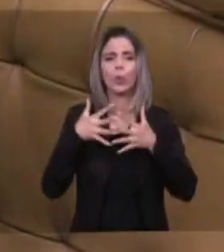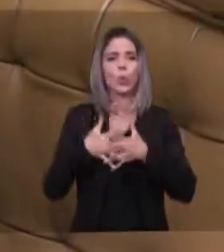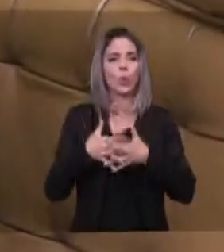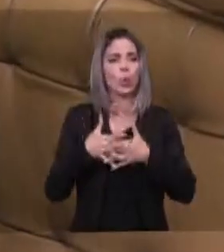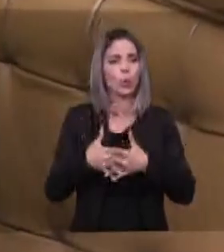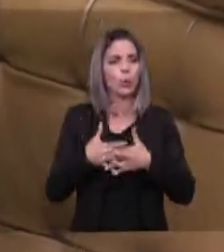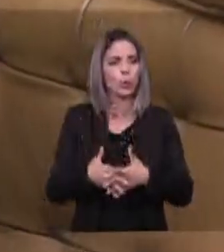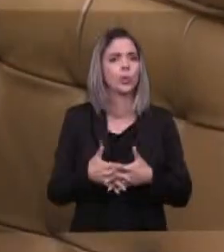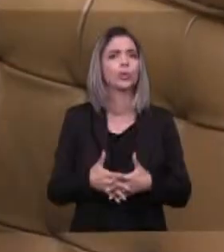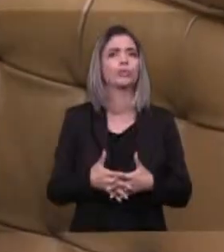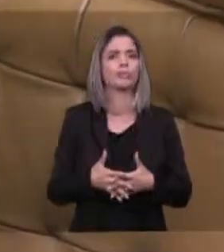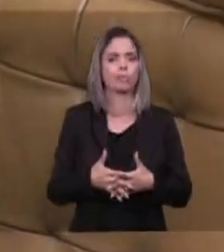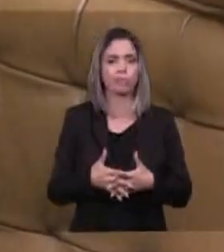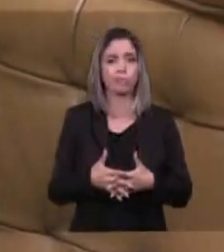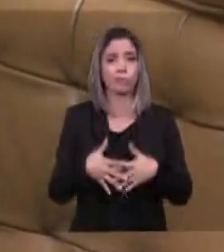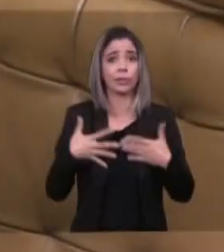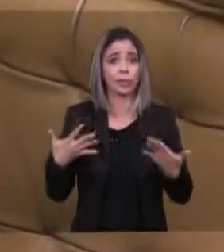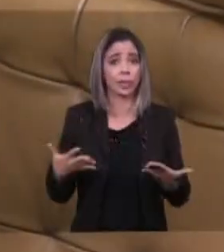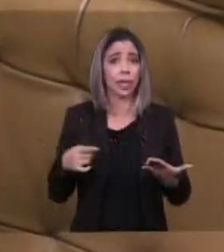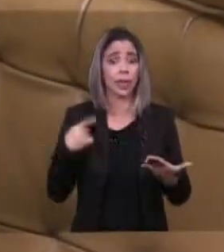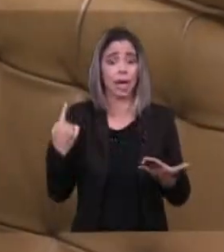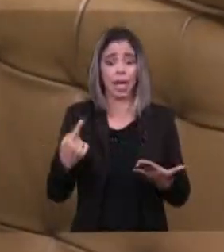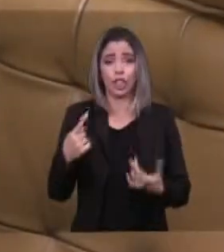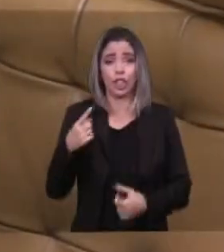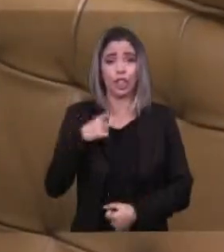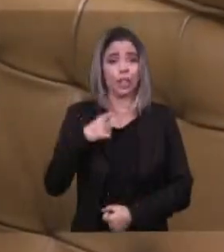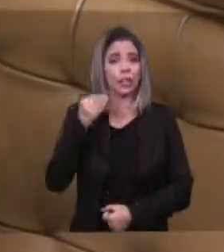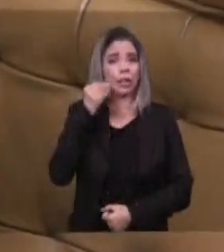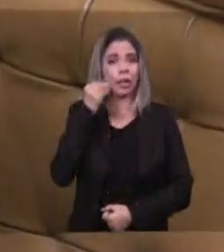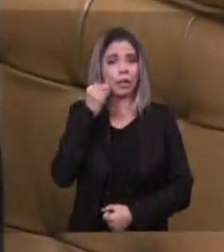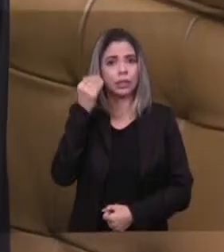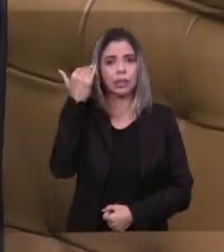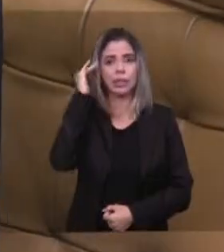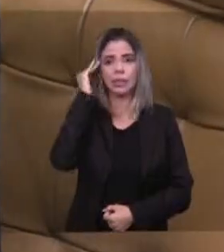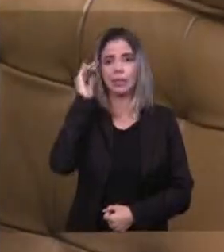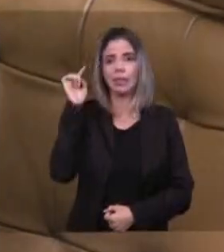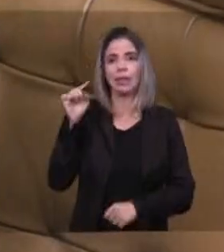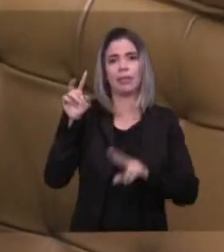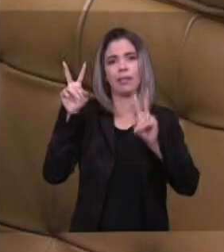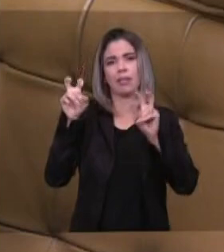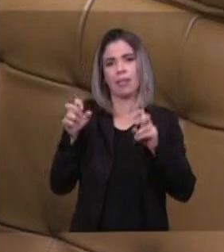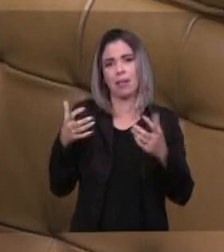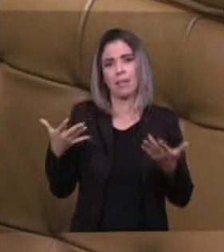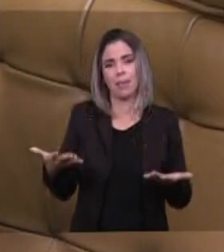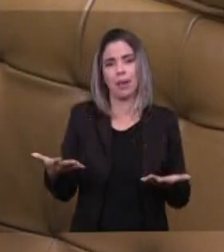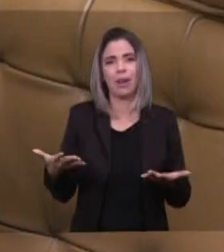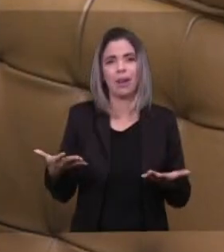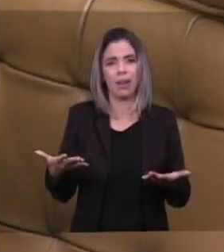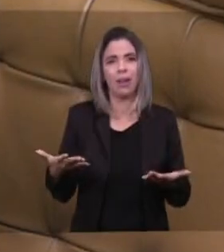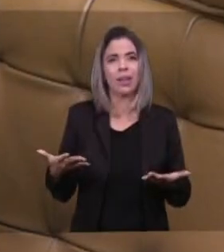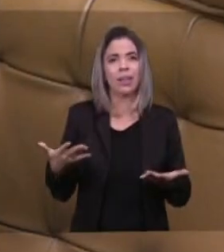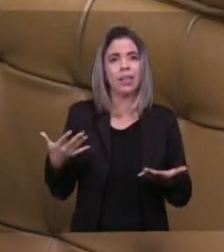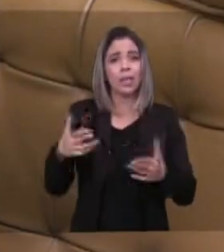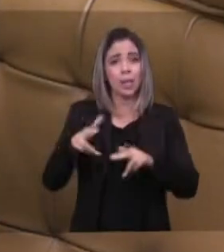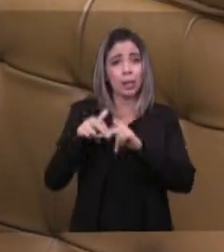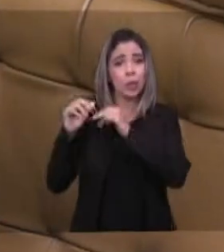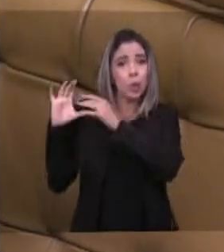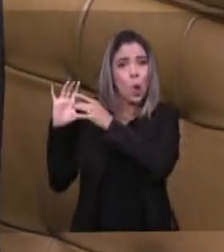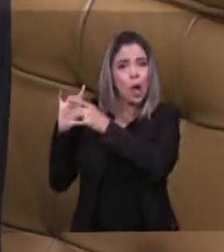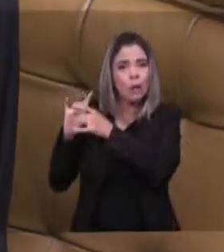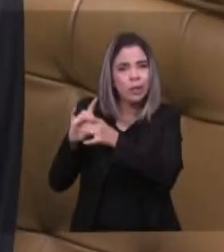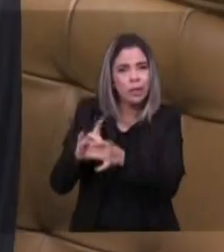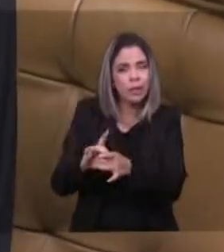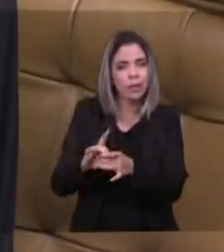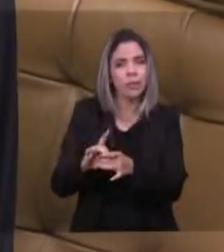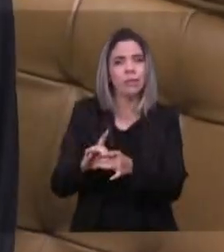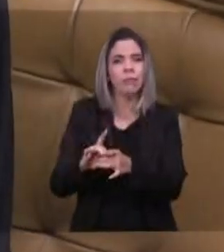Então, é preciso entender. É a chance que a gente tem de entender isso nesse contexto. E,